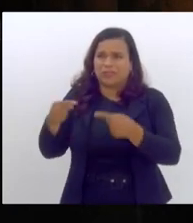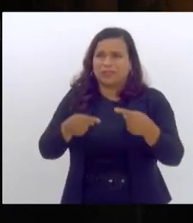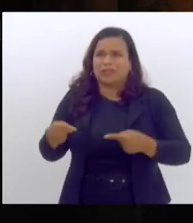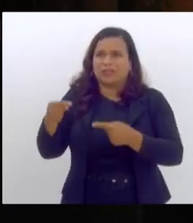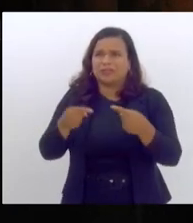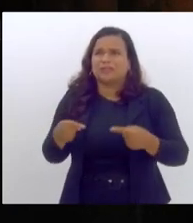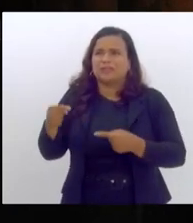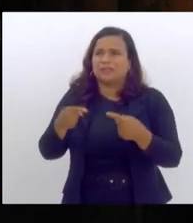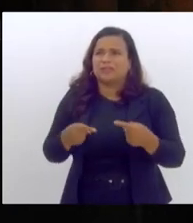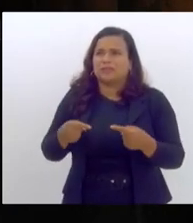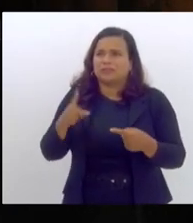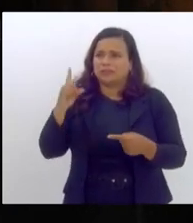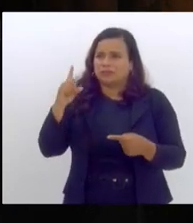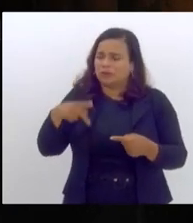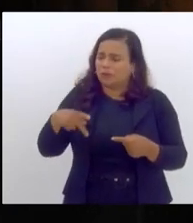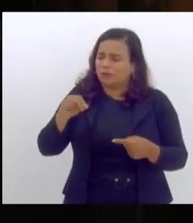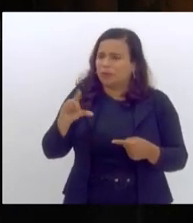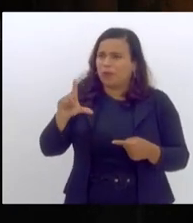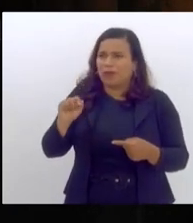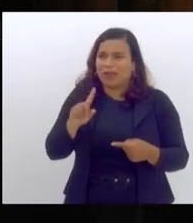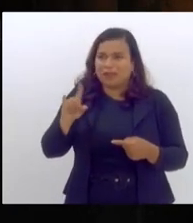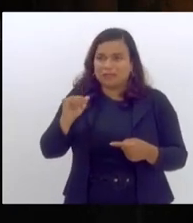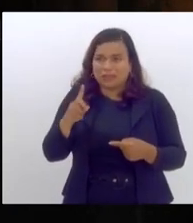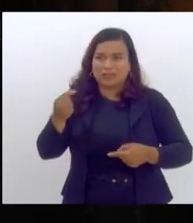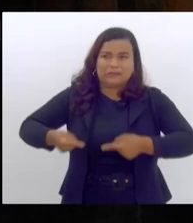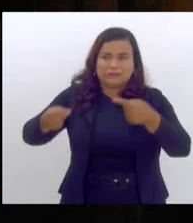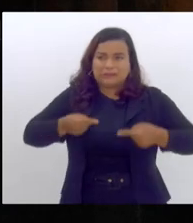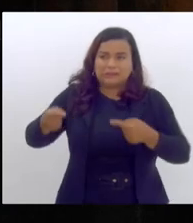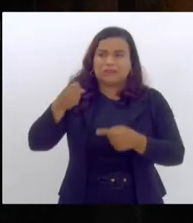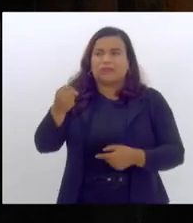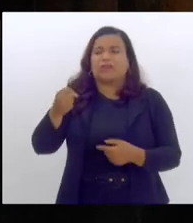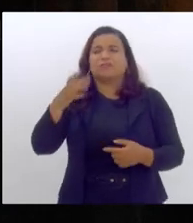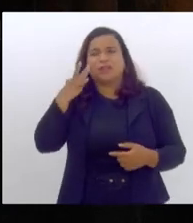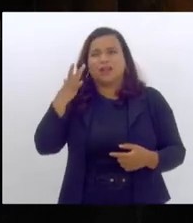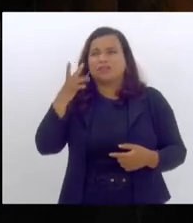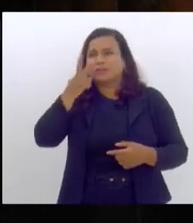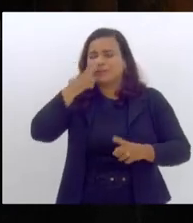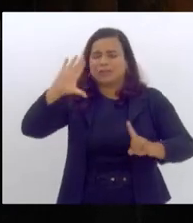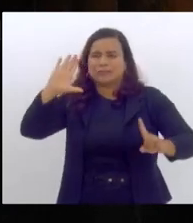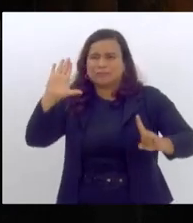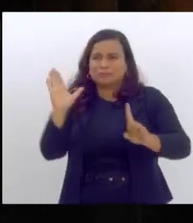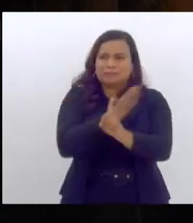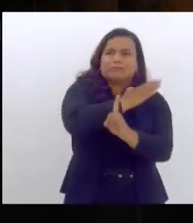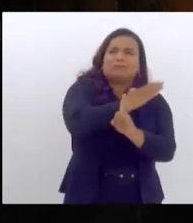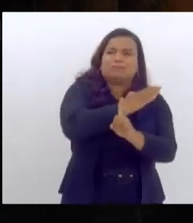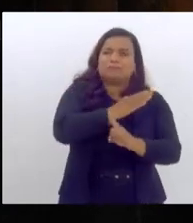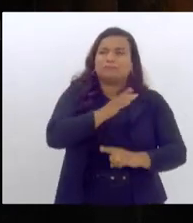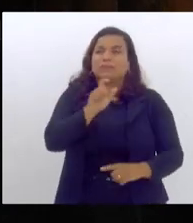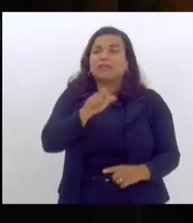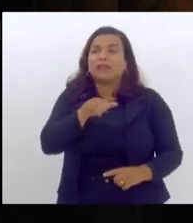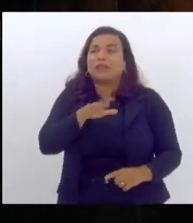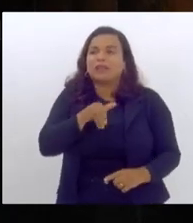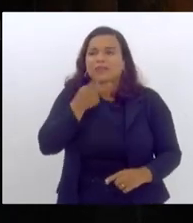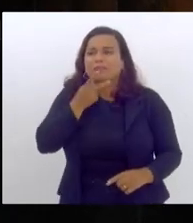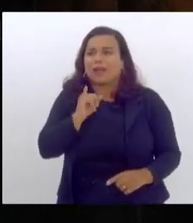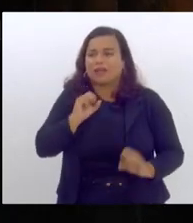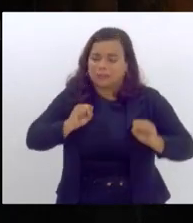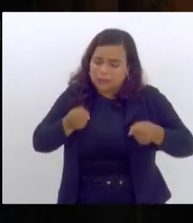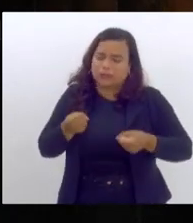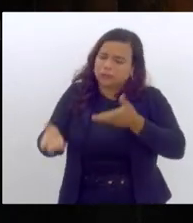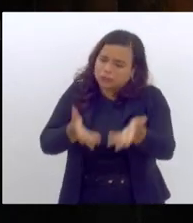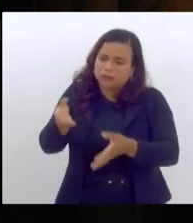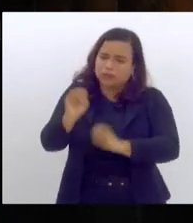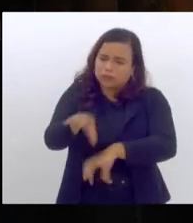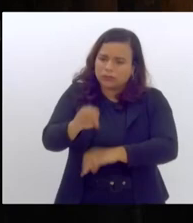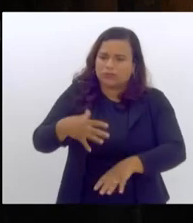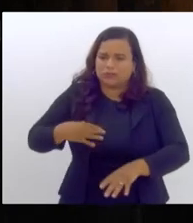a eleição tão polarizada como foi, eu acho que foi um tapa na cara de um pai que se dedicou a vida inteira